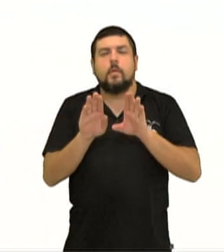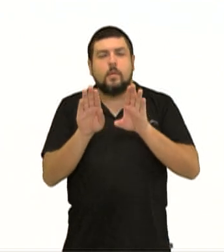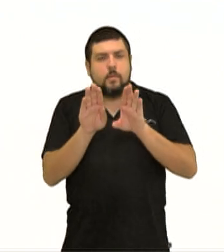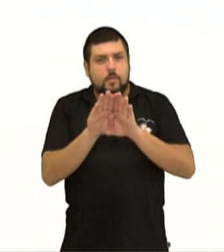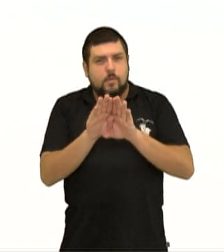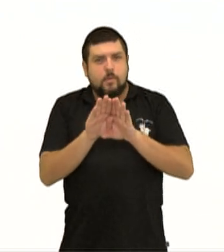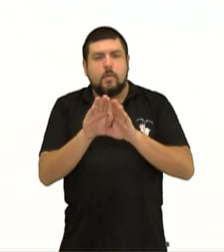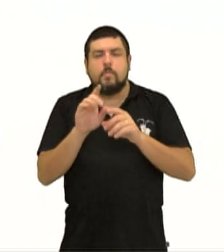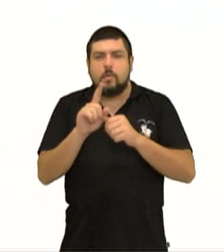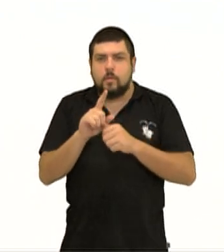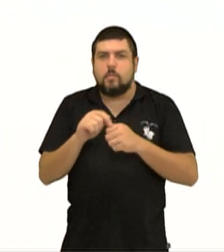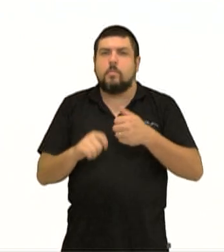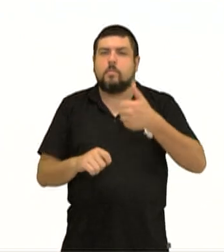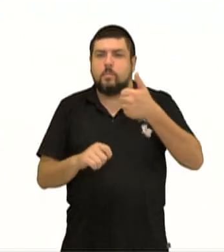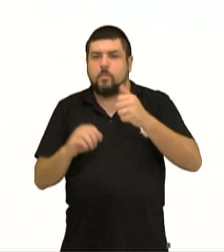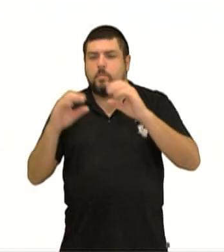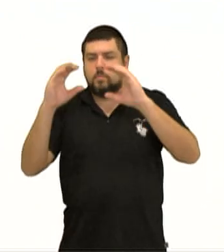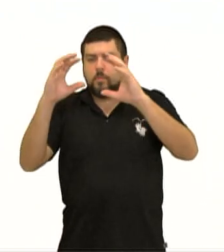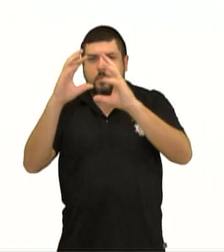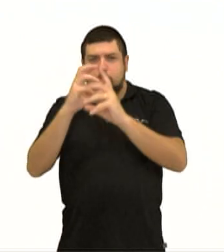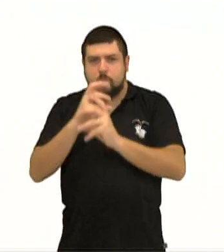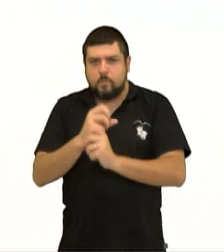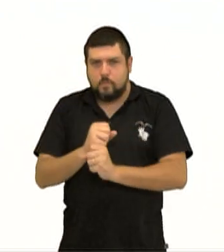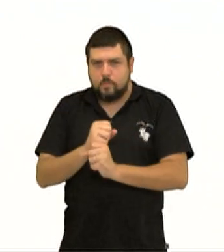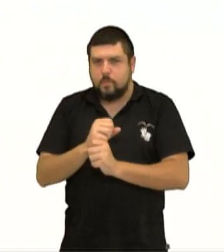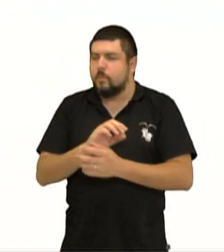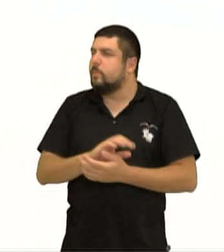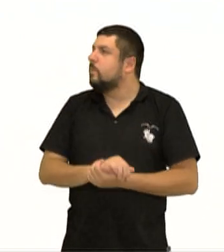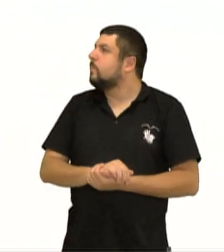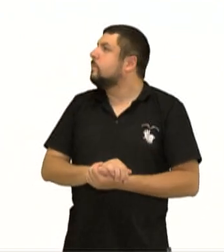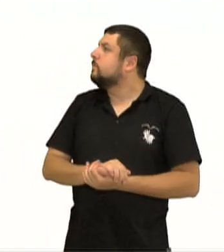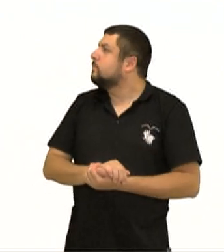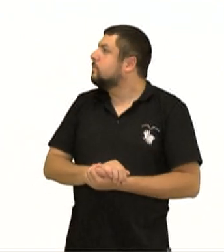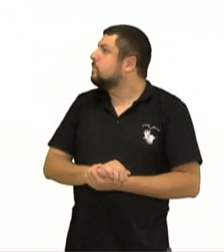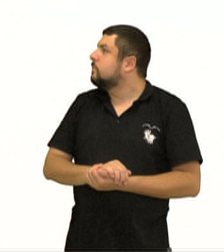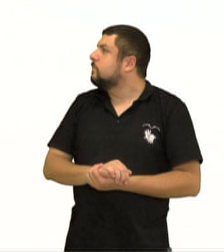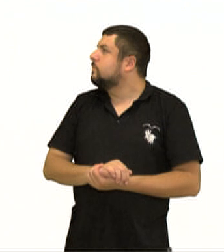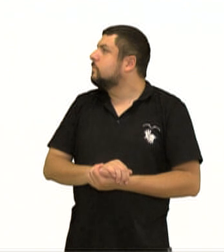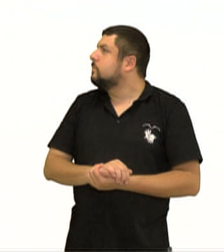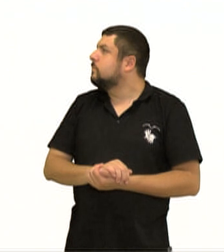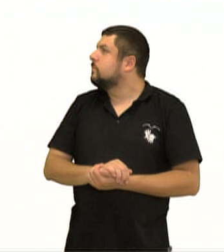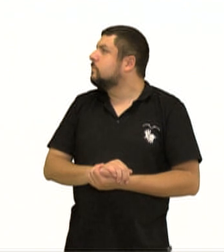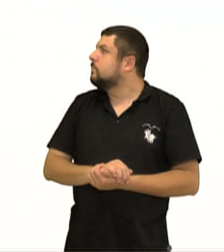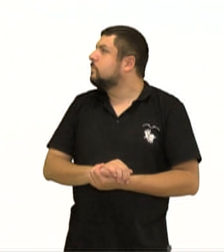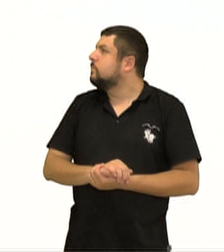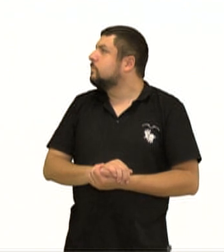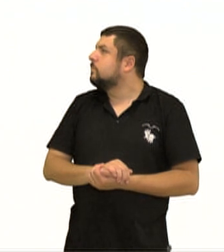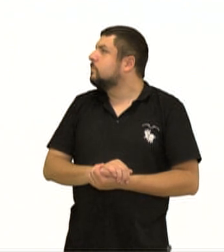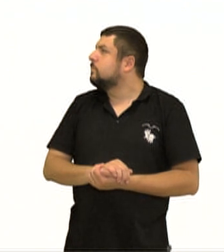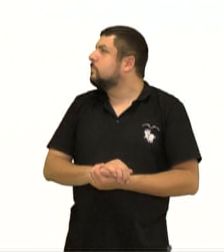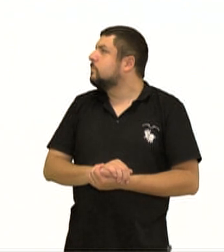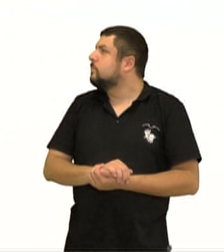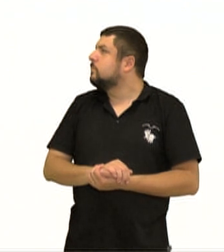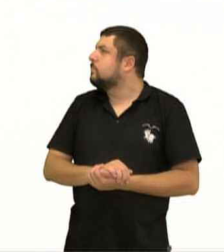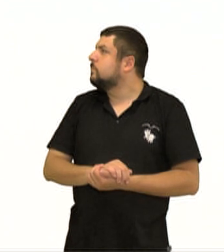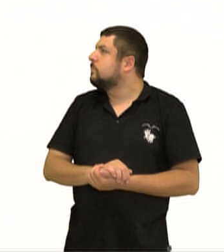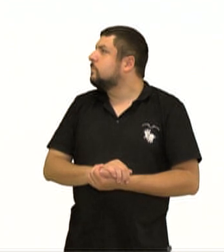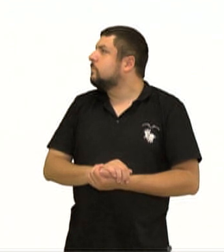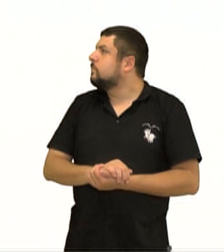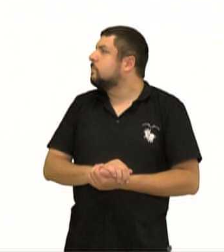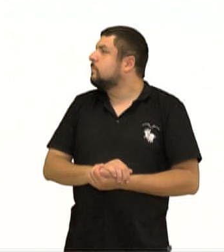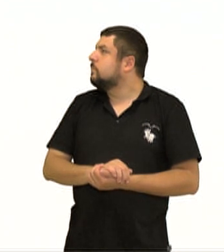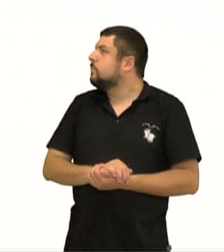olha lá, resultado 34. Resolvemos o parênteses e depois o colchetes,